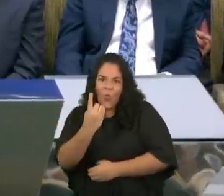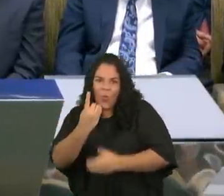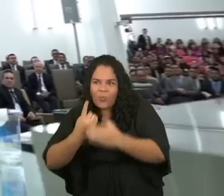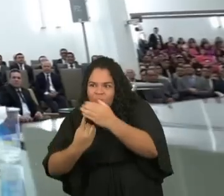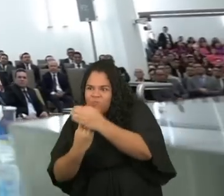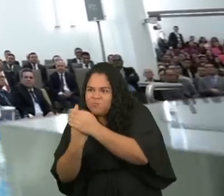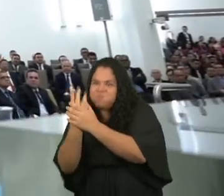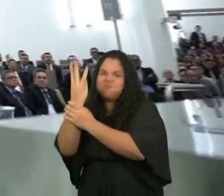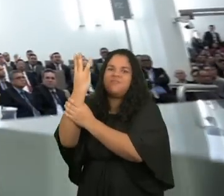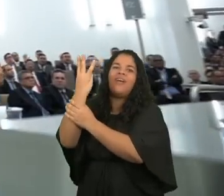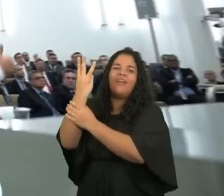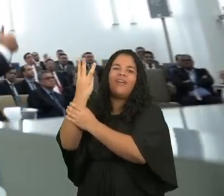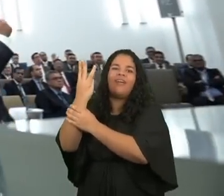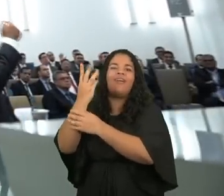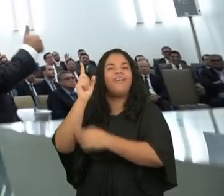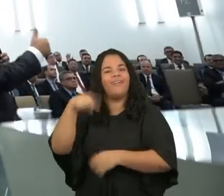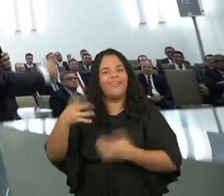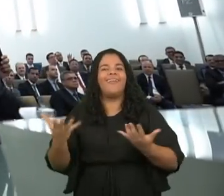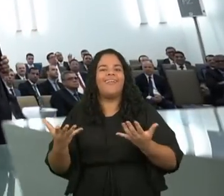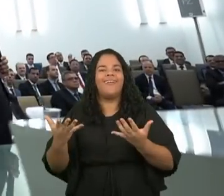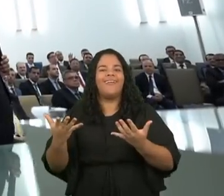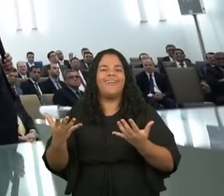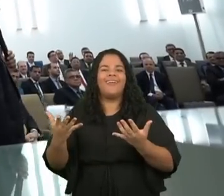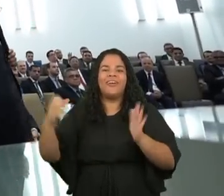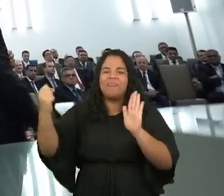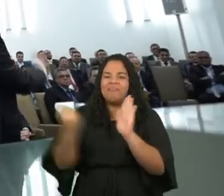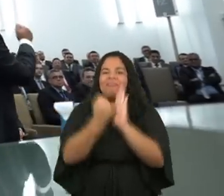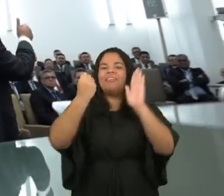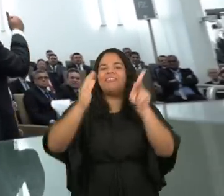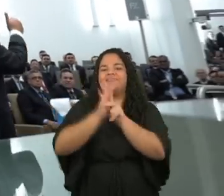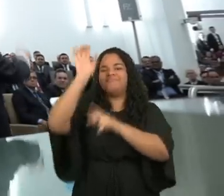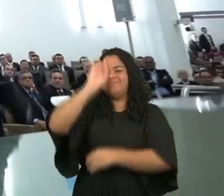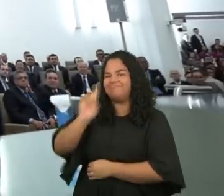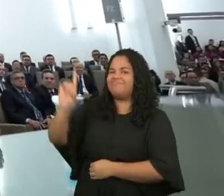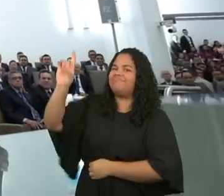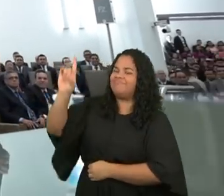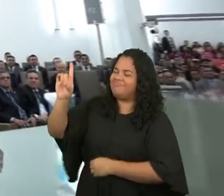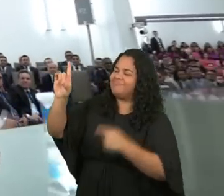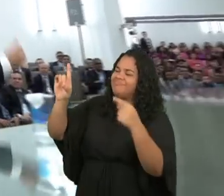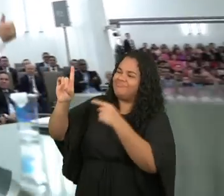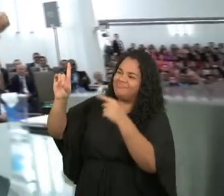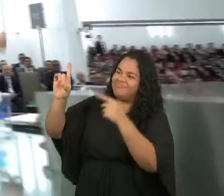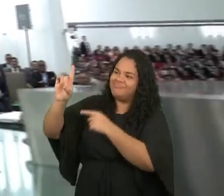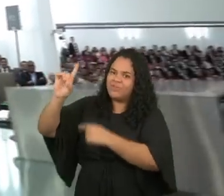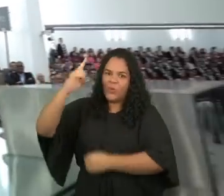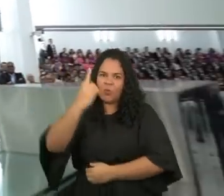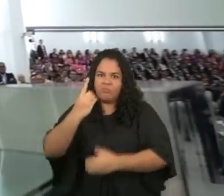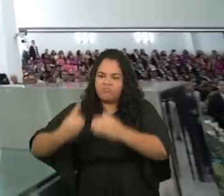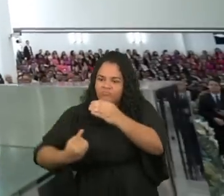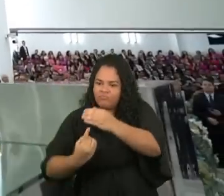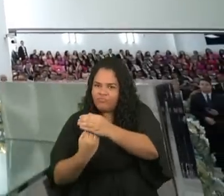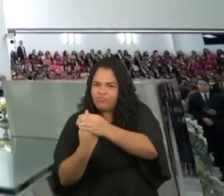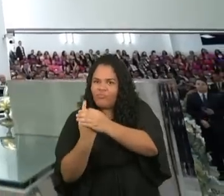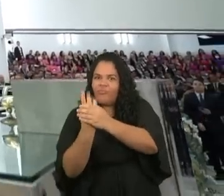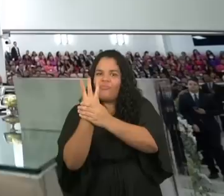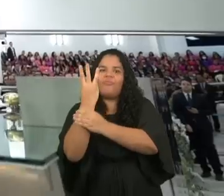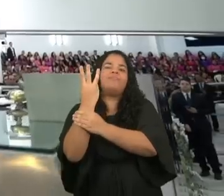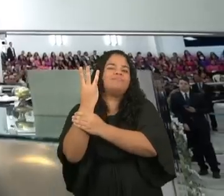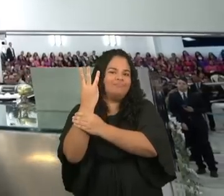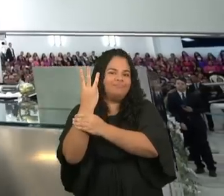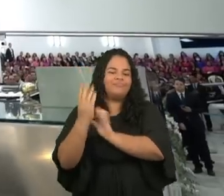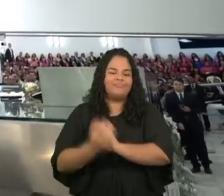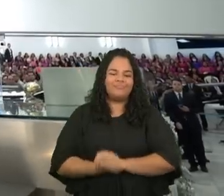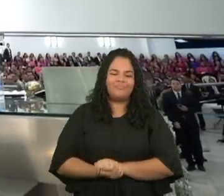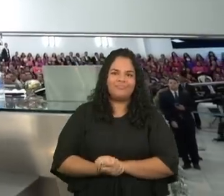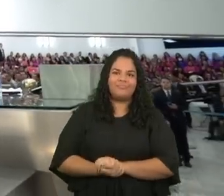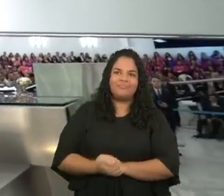Essa é a digital de Deus. Três em um. Três em um. Três em um. Onde ele tocou, ficou. O Pai, o